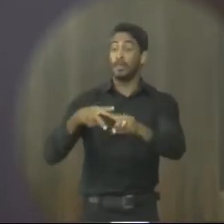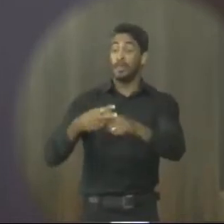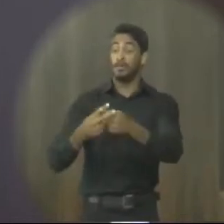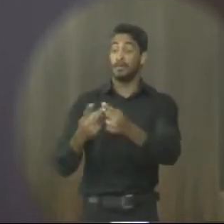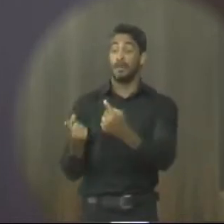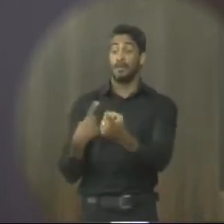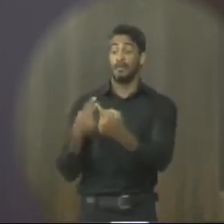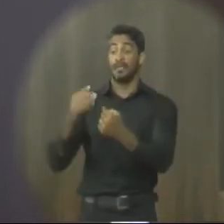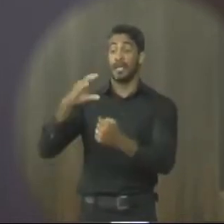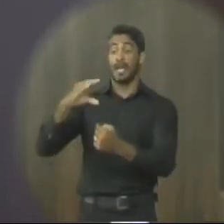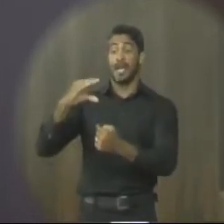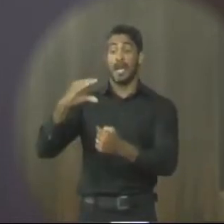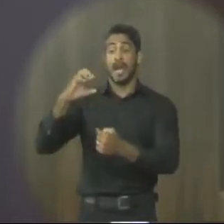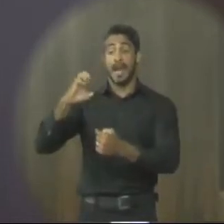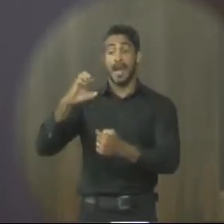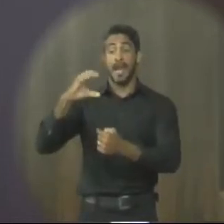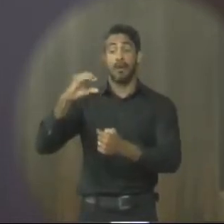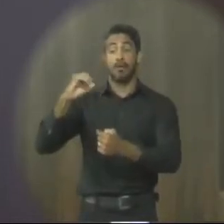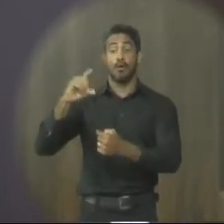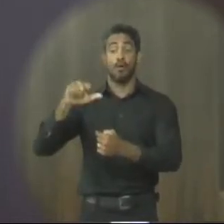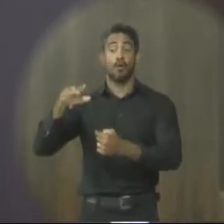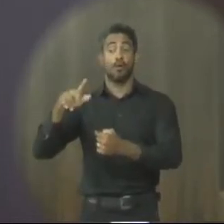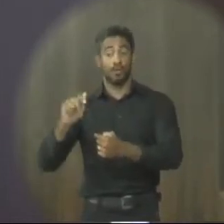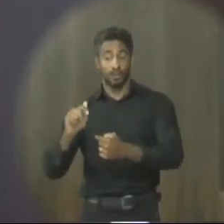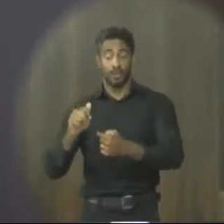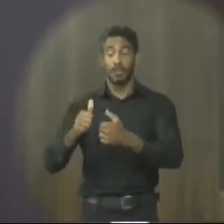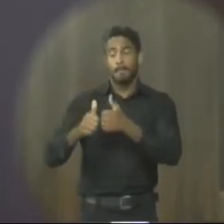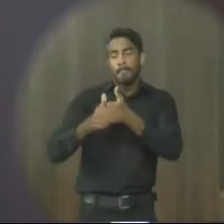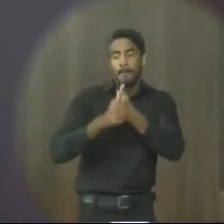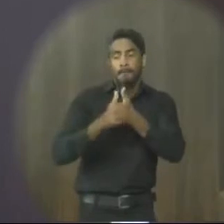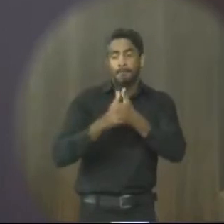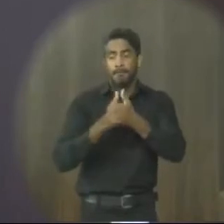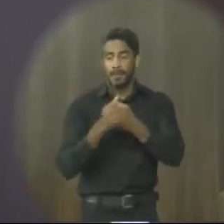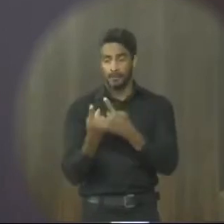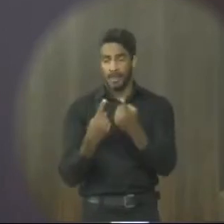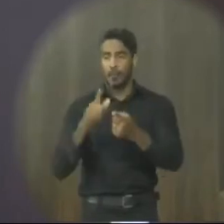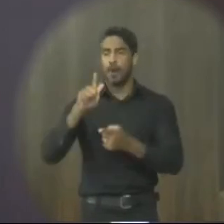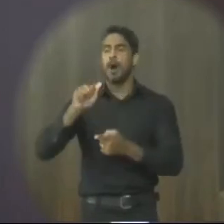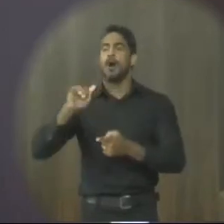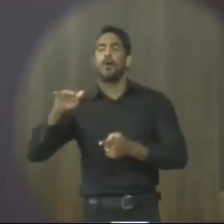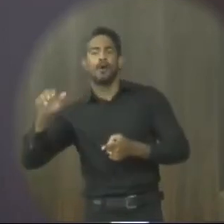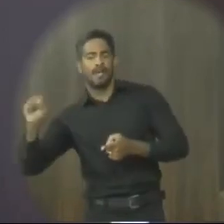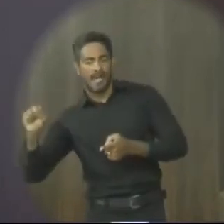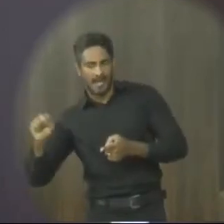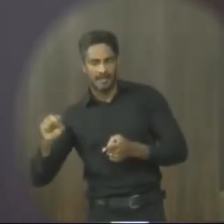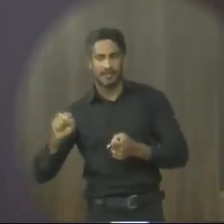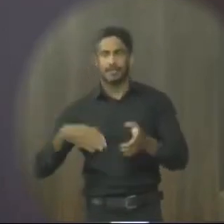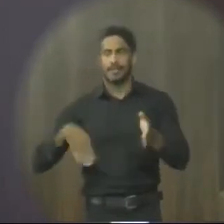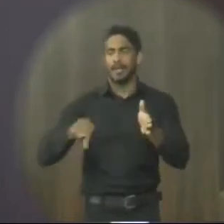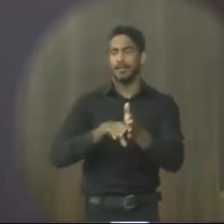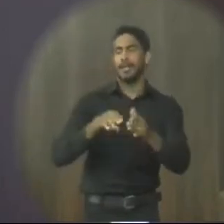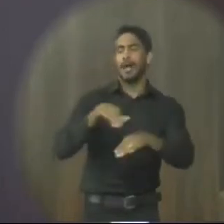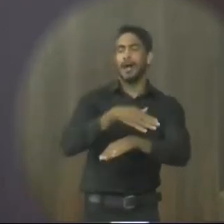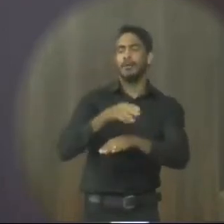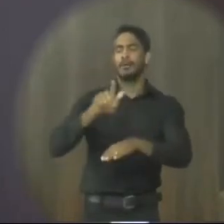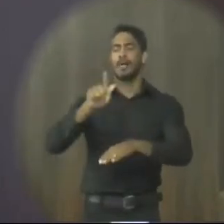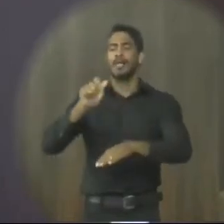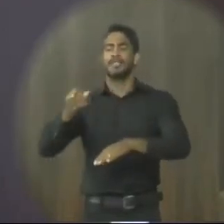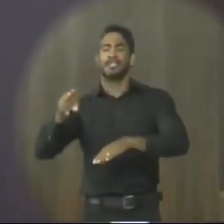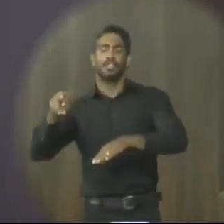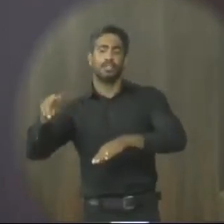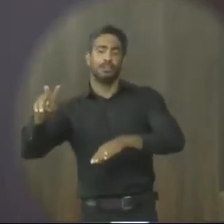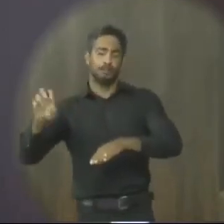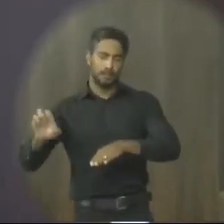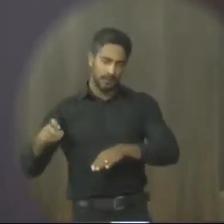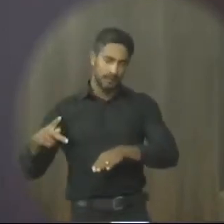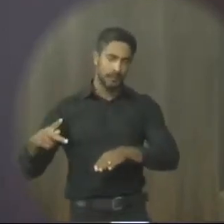Avenida Ecológica, ali do trecho ali da Rua Goiás até a Rua Sergipe, que estava numa situação também